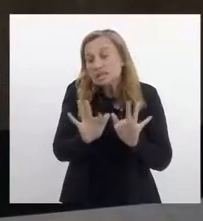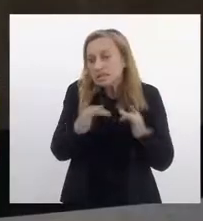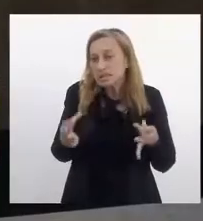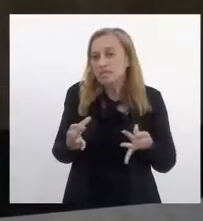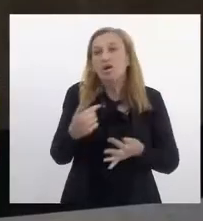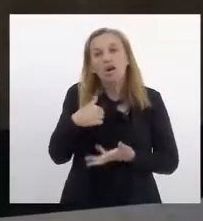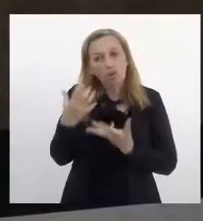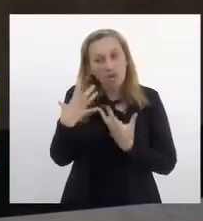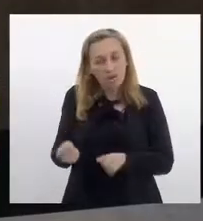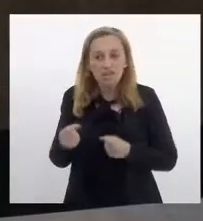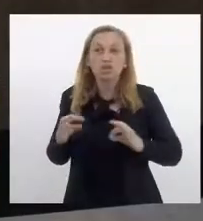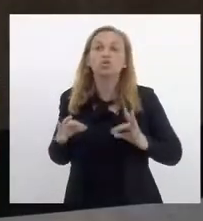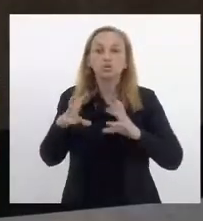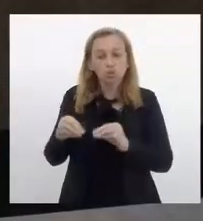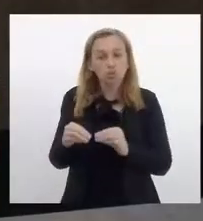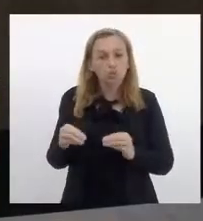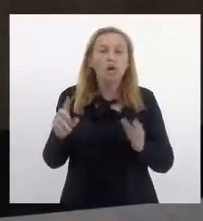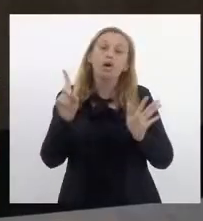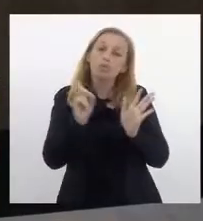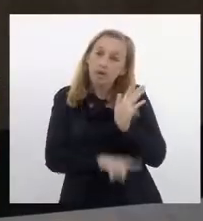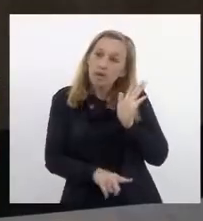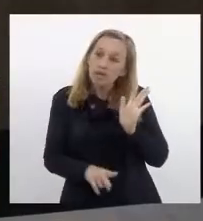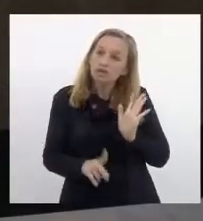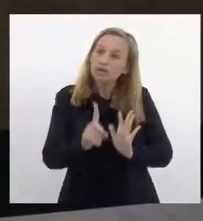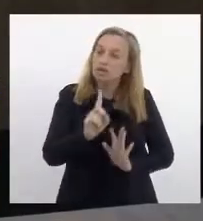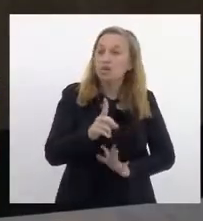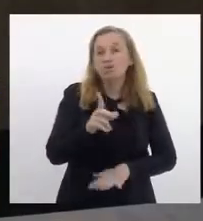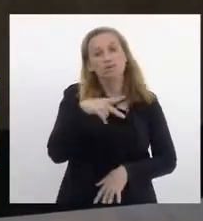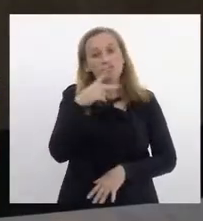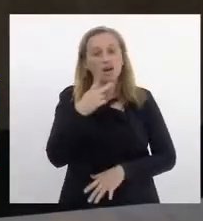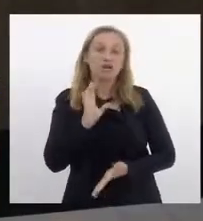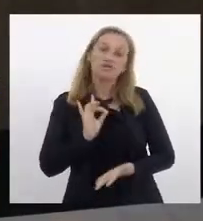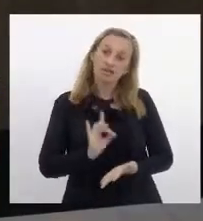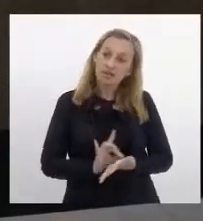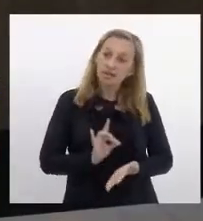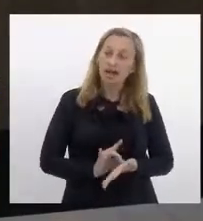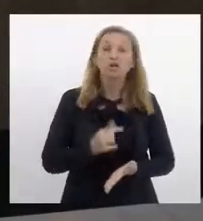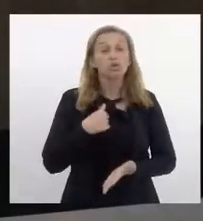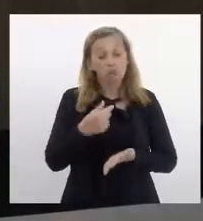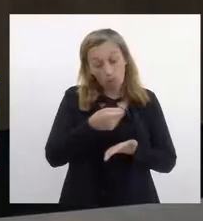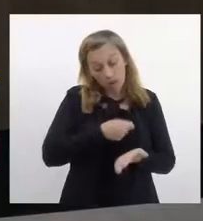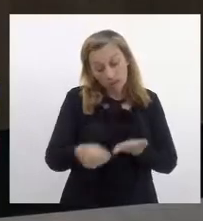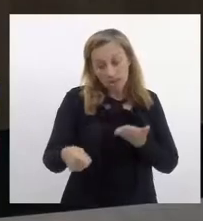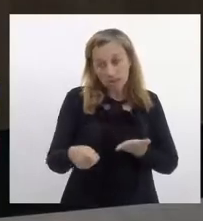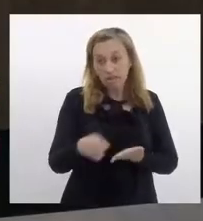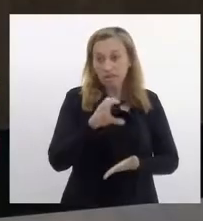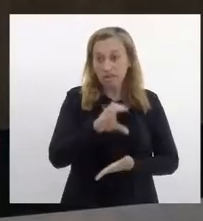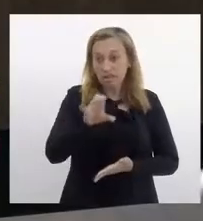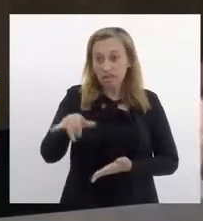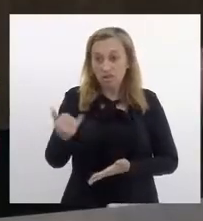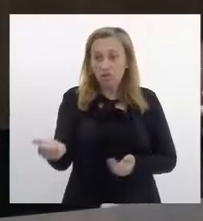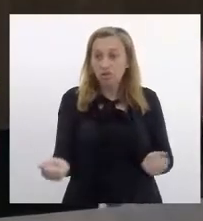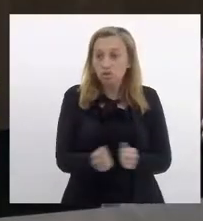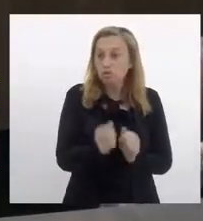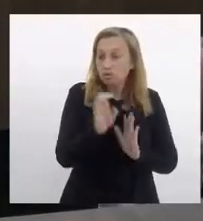Eu aceito tudo, menos que não se diga o que é. Quando eu assinar o parecer da CCJ com a emenda, ele é meu,